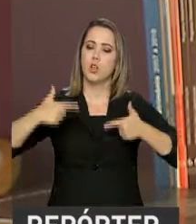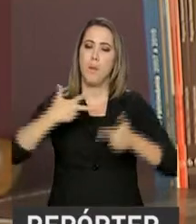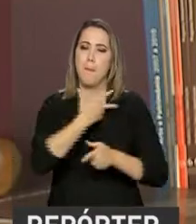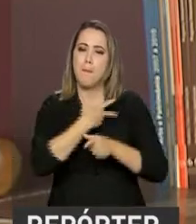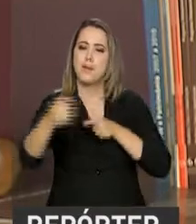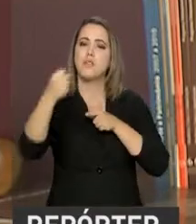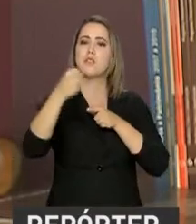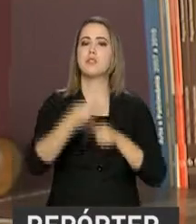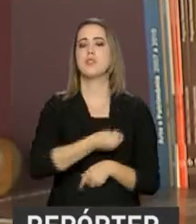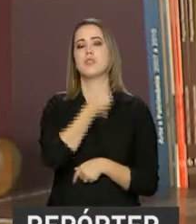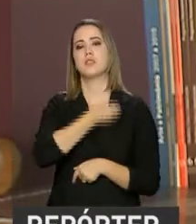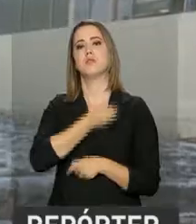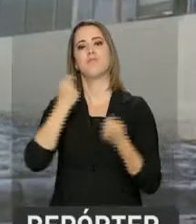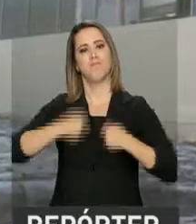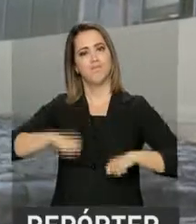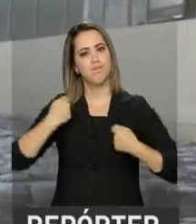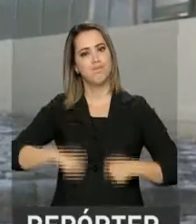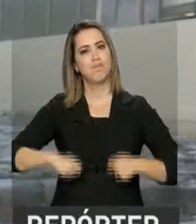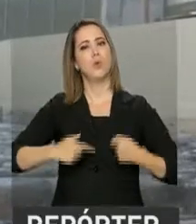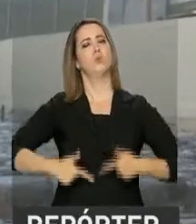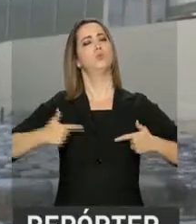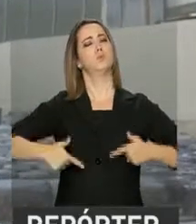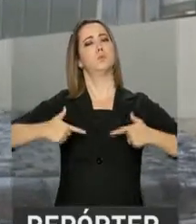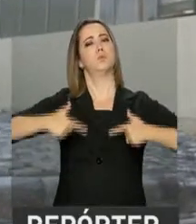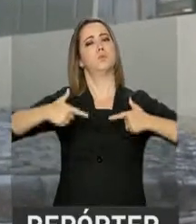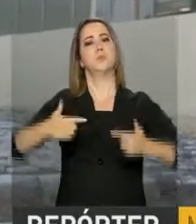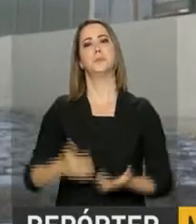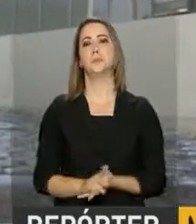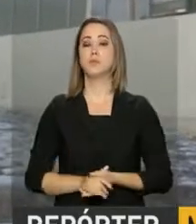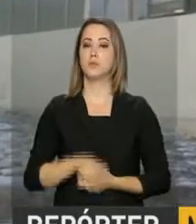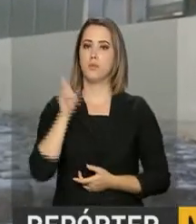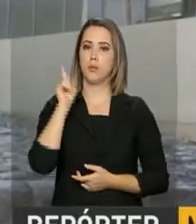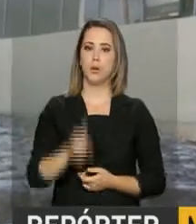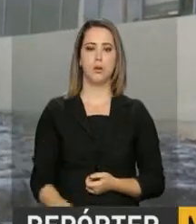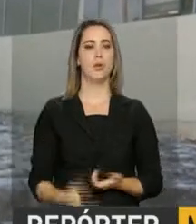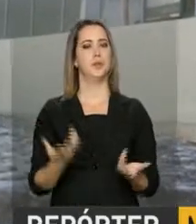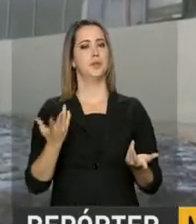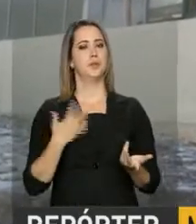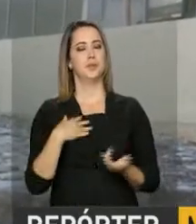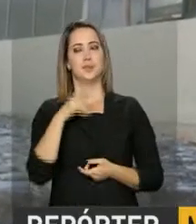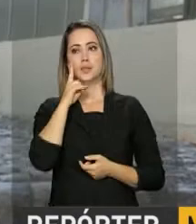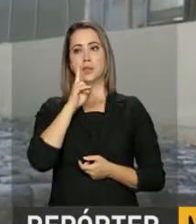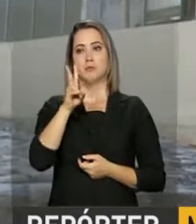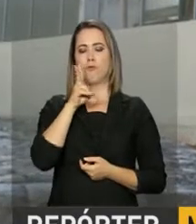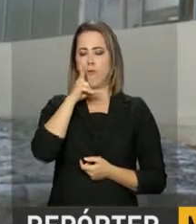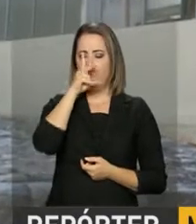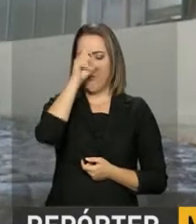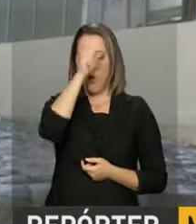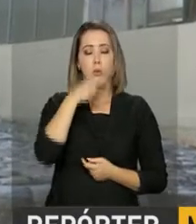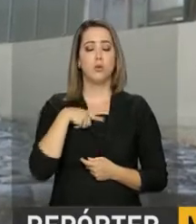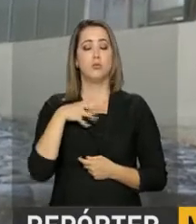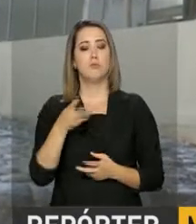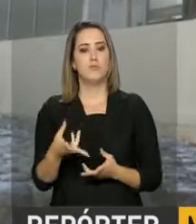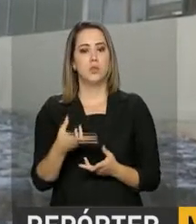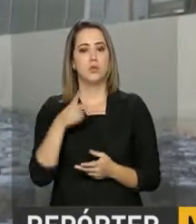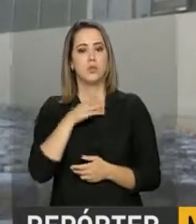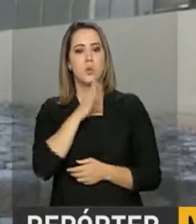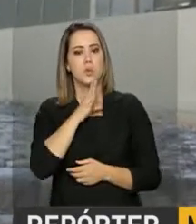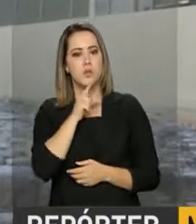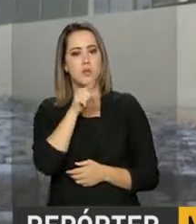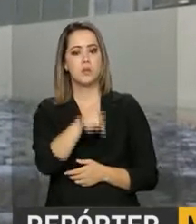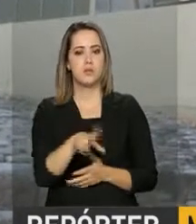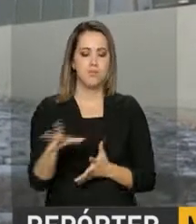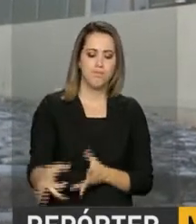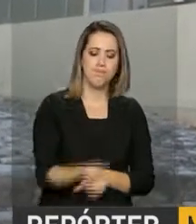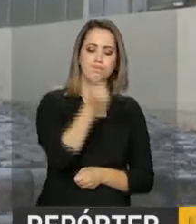na vida e tem que lutar muito. É um peso bastante forte, né, de um reconhecimento, né, de um resgate, de